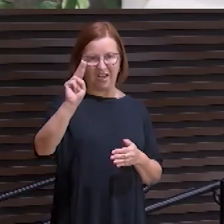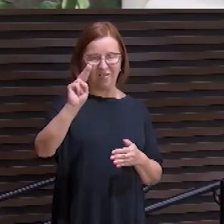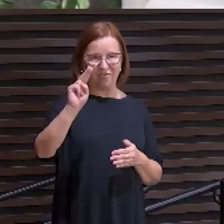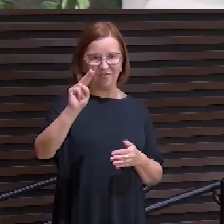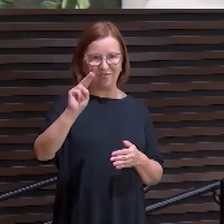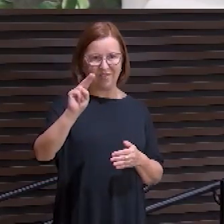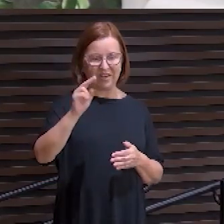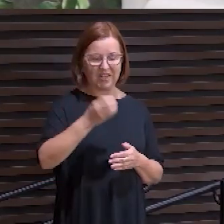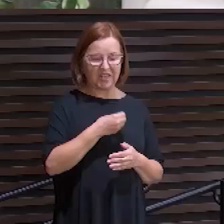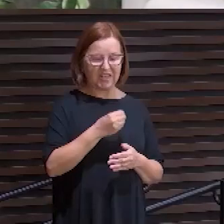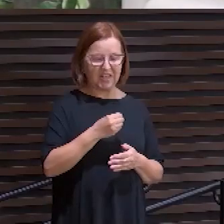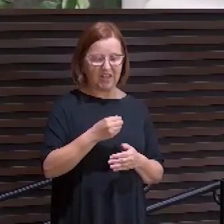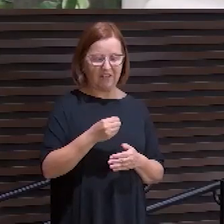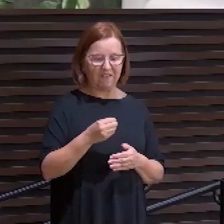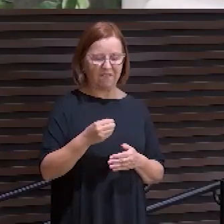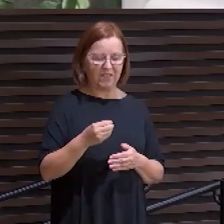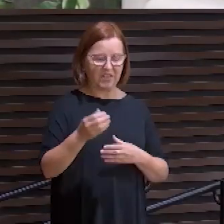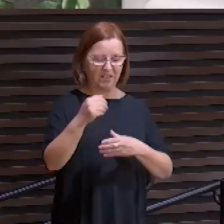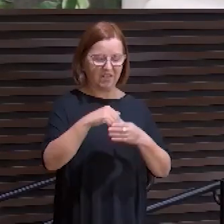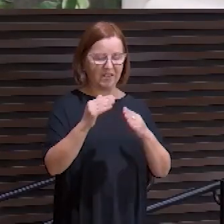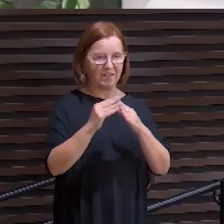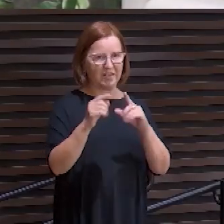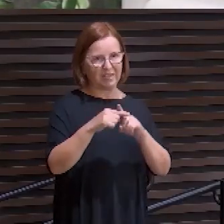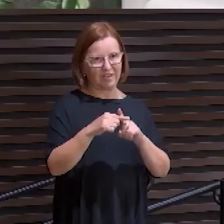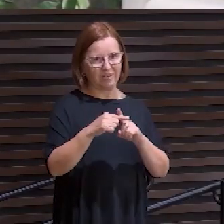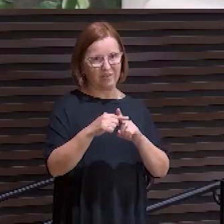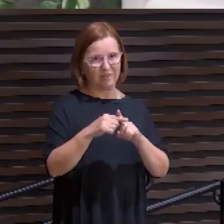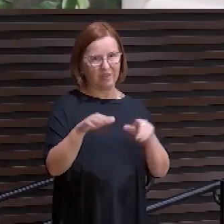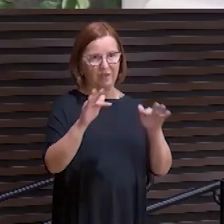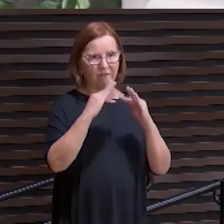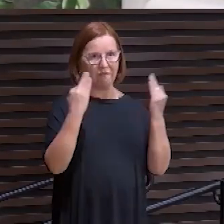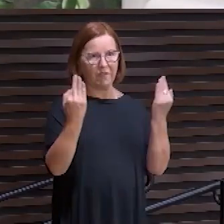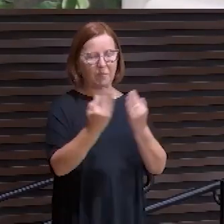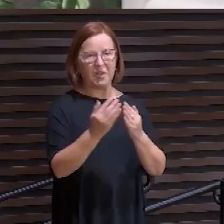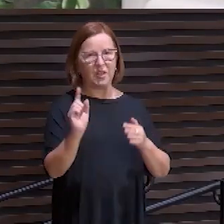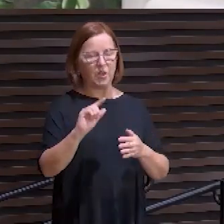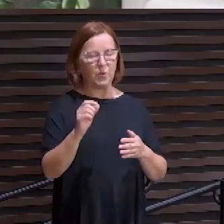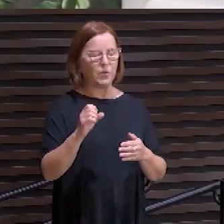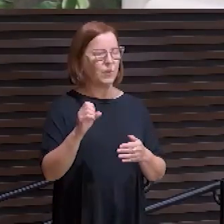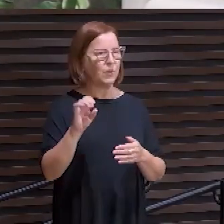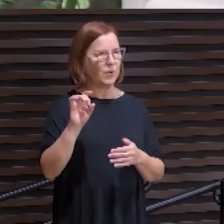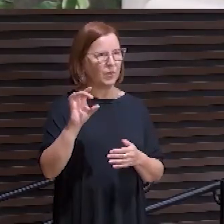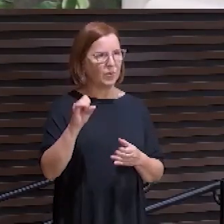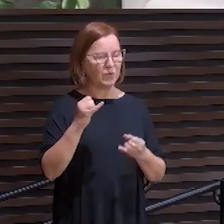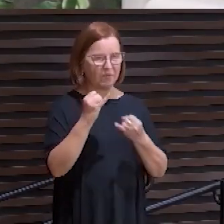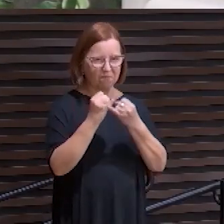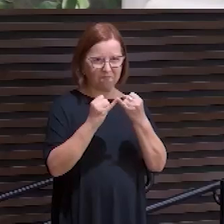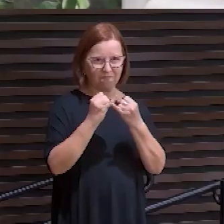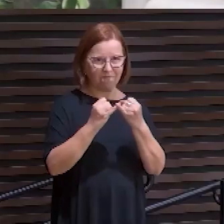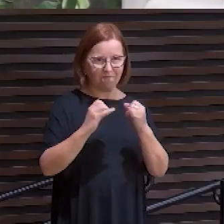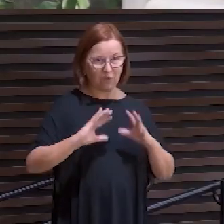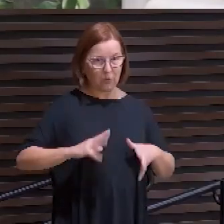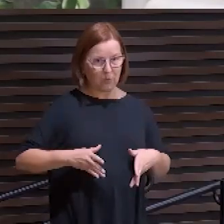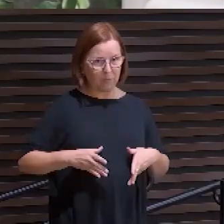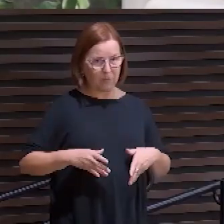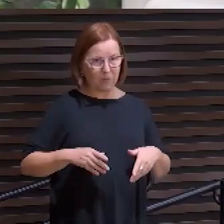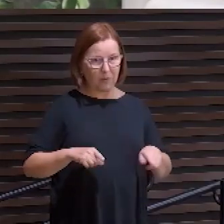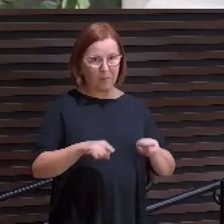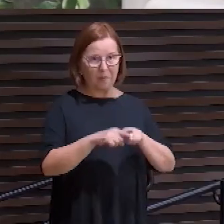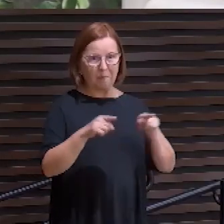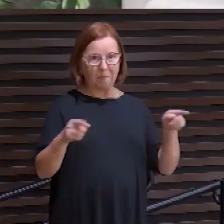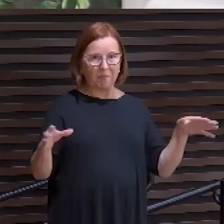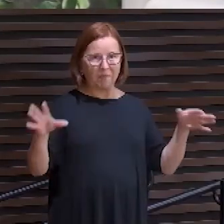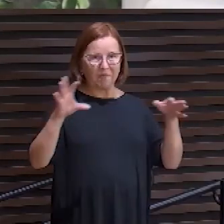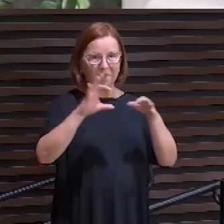igreja. Família não é uma questão de semelhança física, mas de interação de alma. O que caracteriza